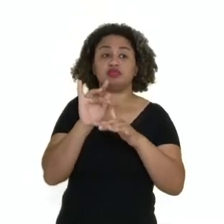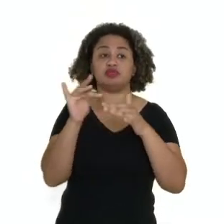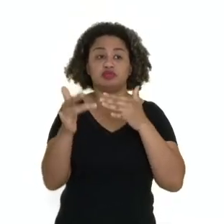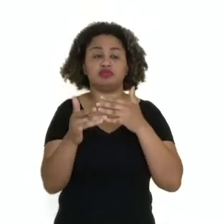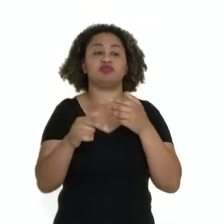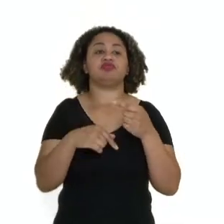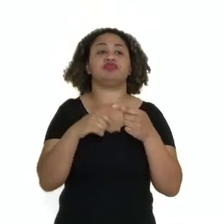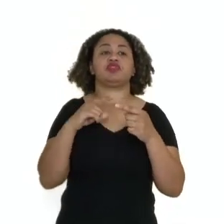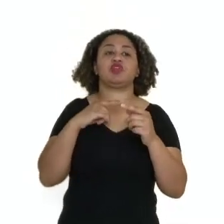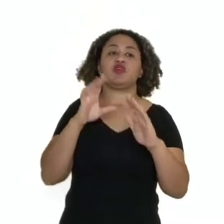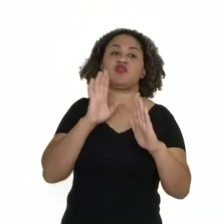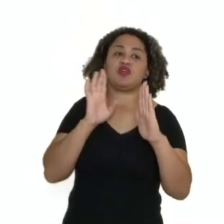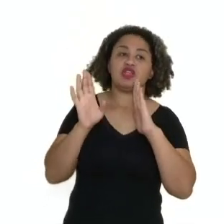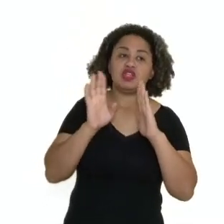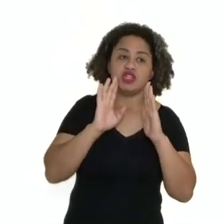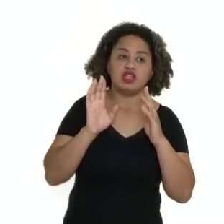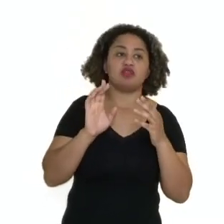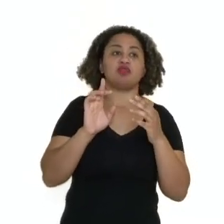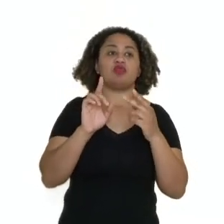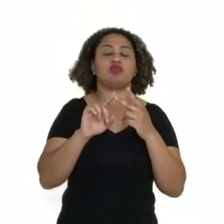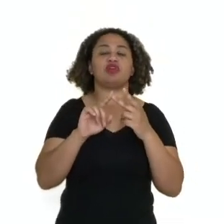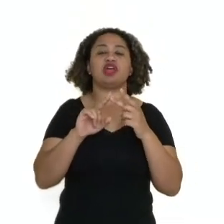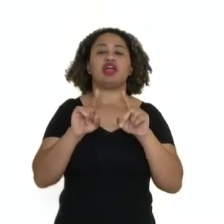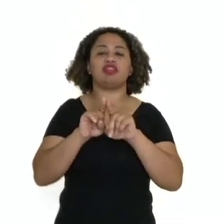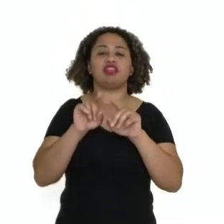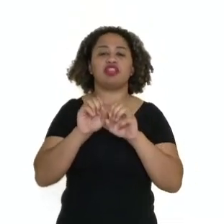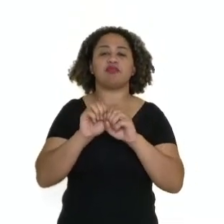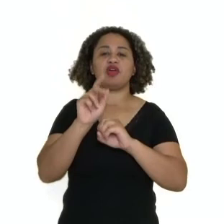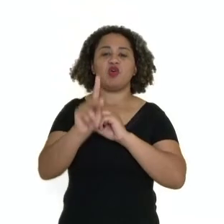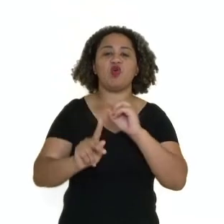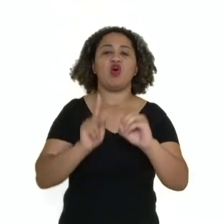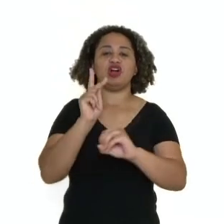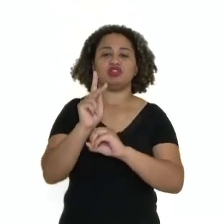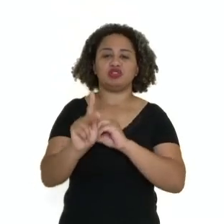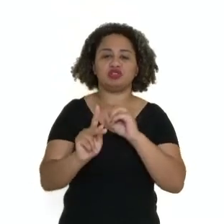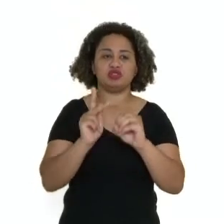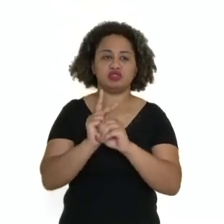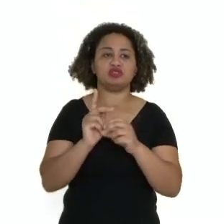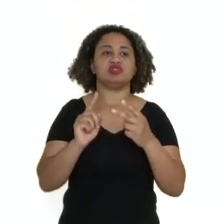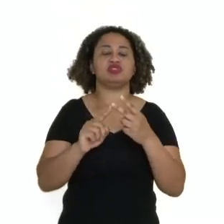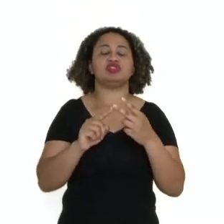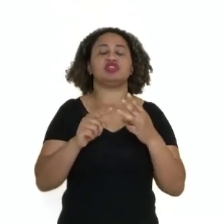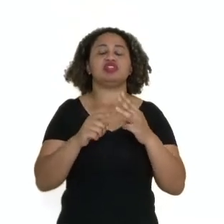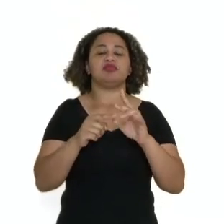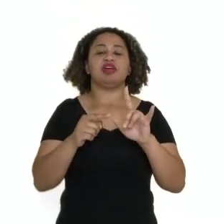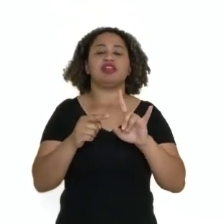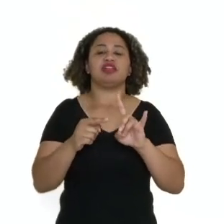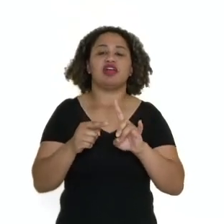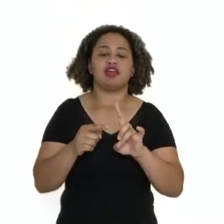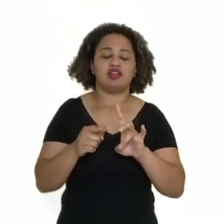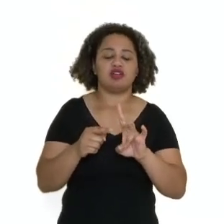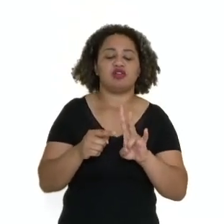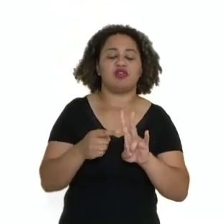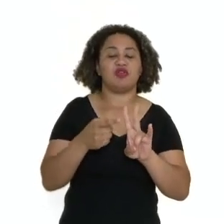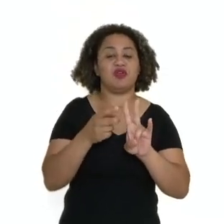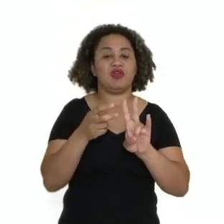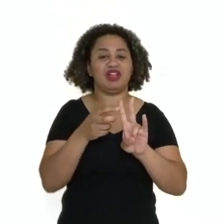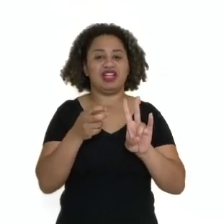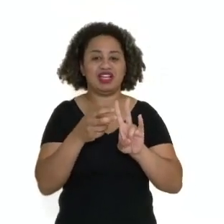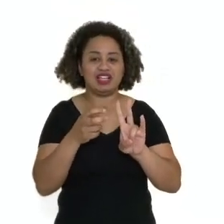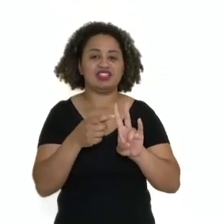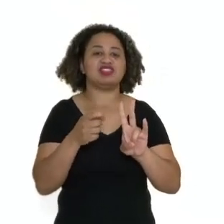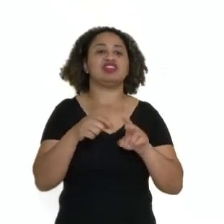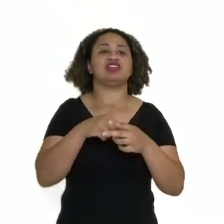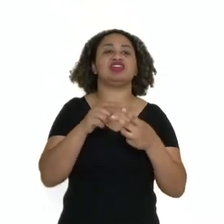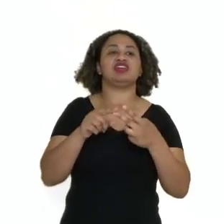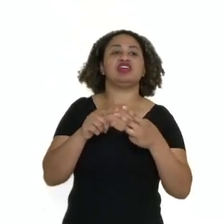O Facebook, o falecido Orkut, né? O LinkedIn, o MSN. E aí eu tenho